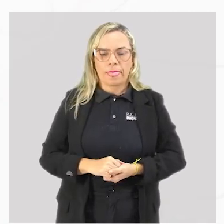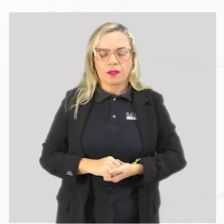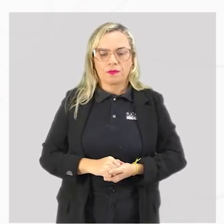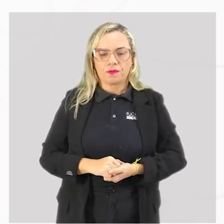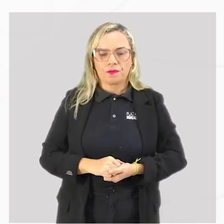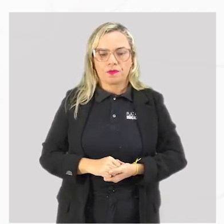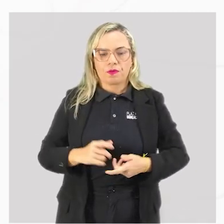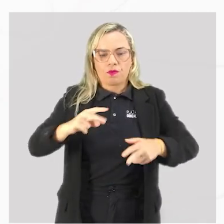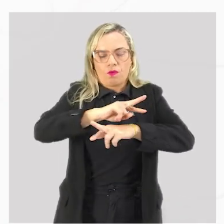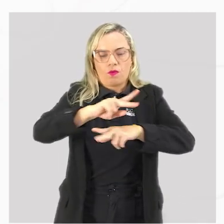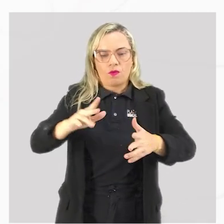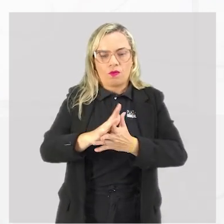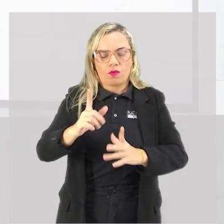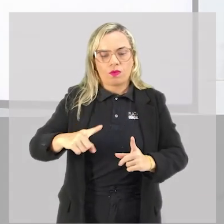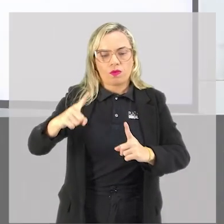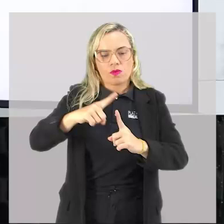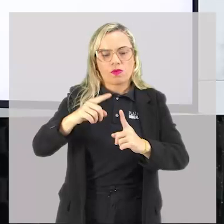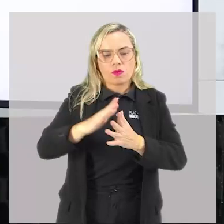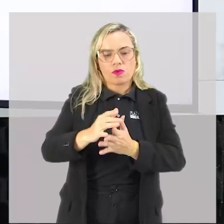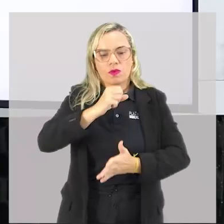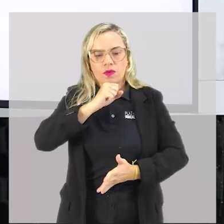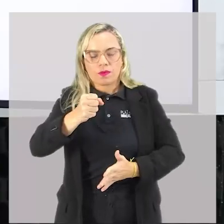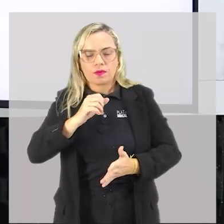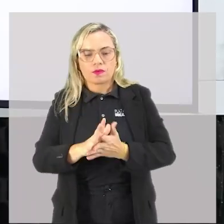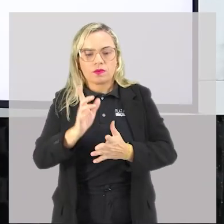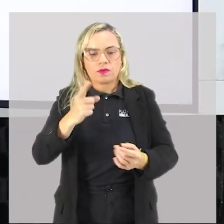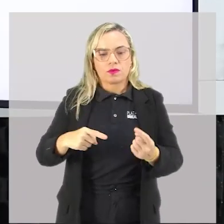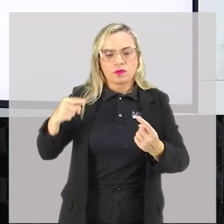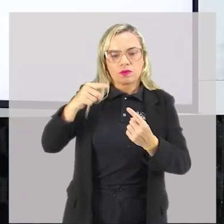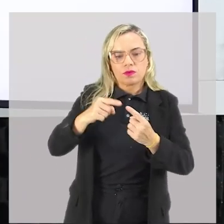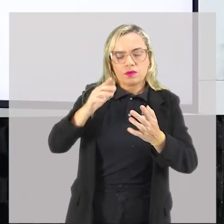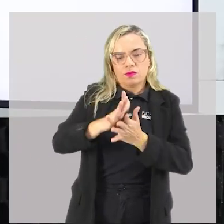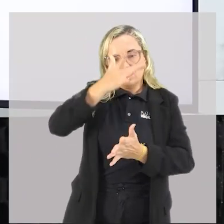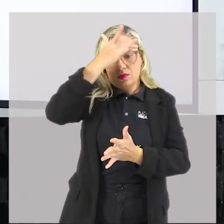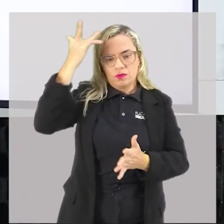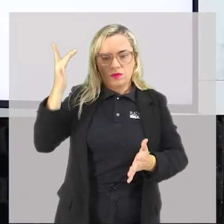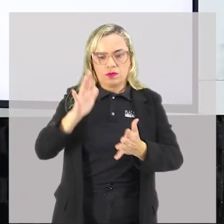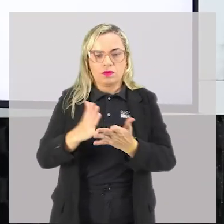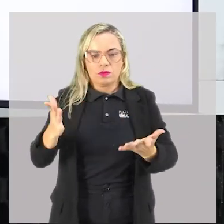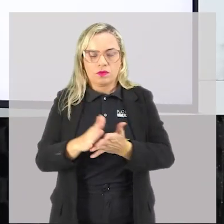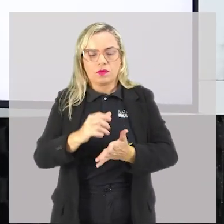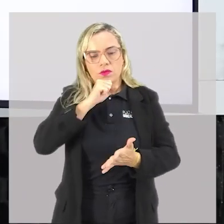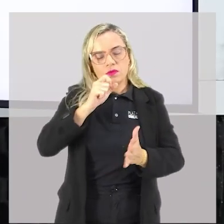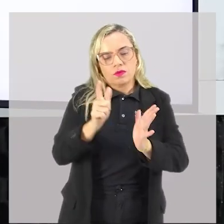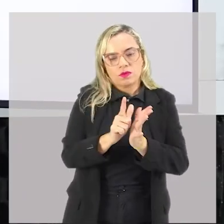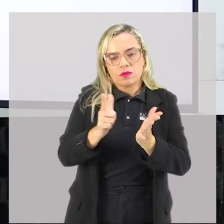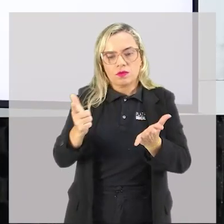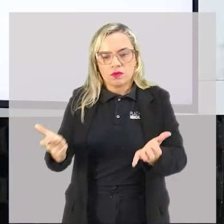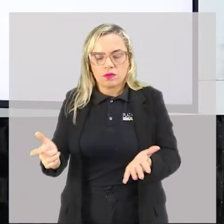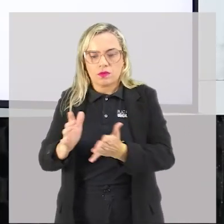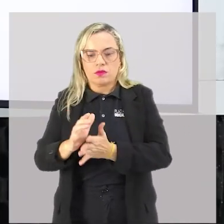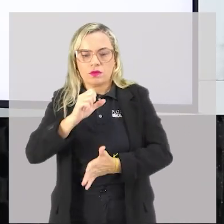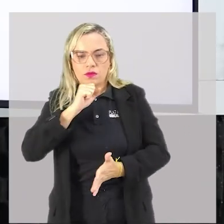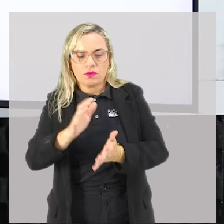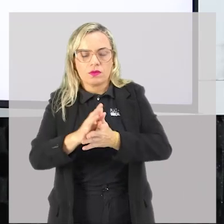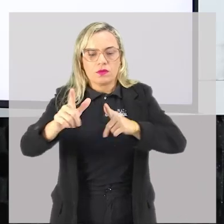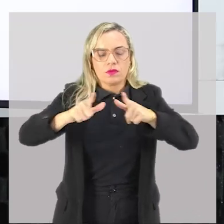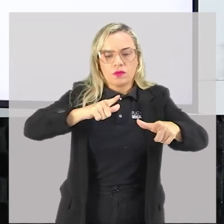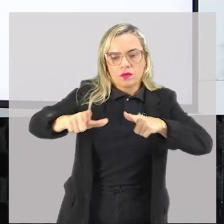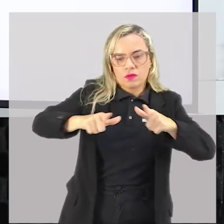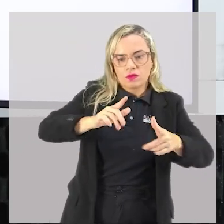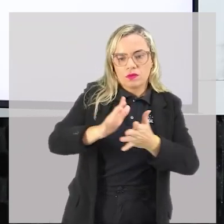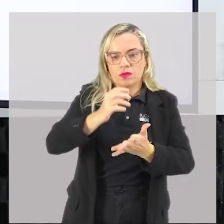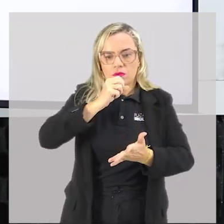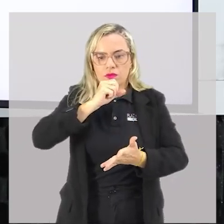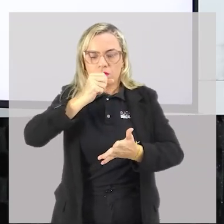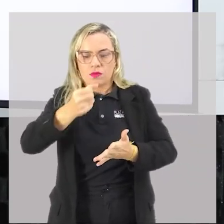tem vários tipos de entrevistas que vão depender da intenção da pessoa. Uma entrevista jornalística, uma entrevista de emprego,